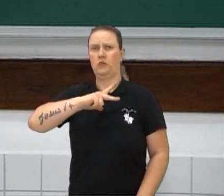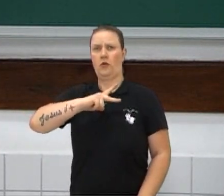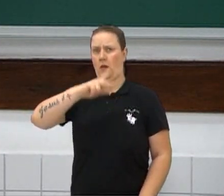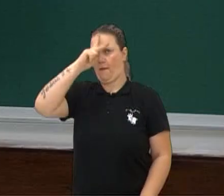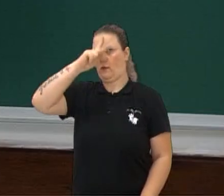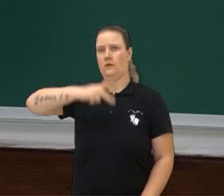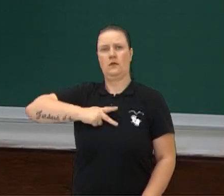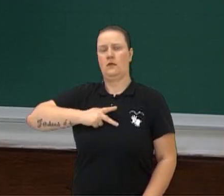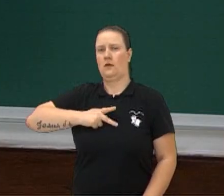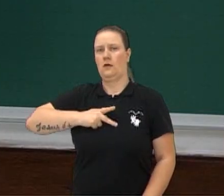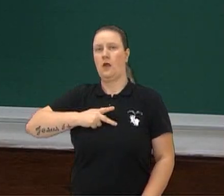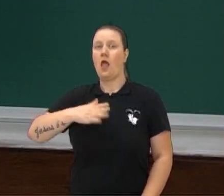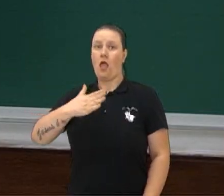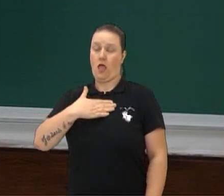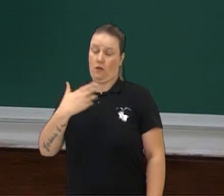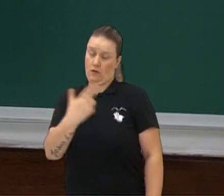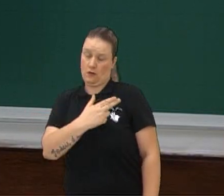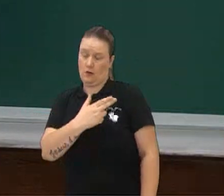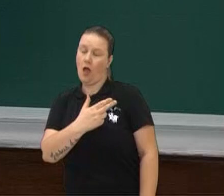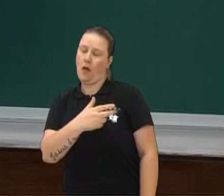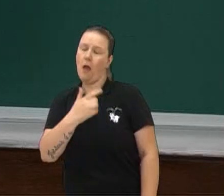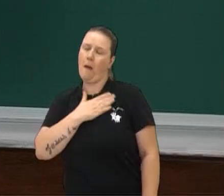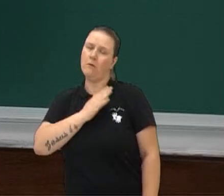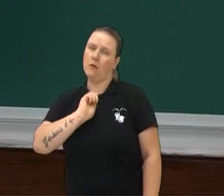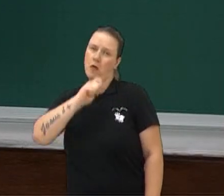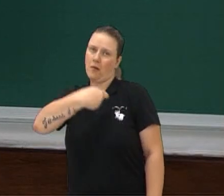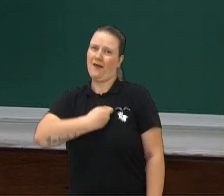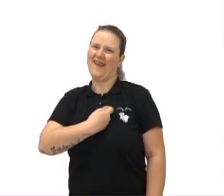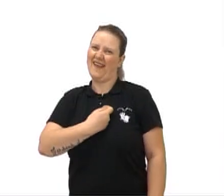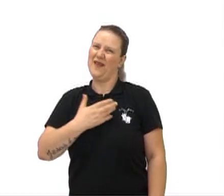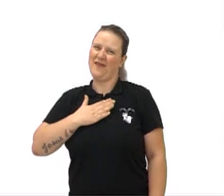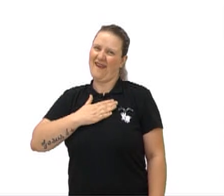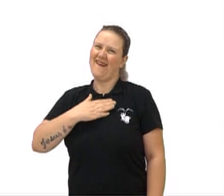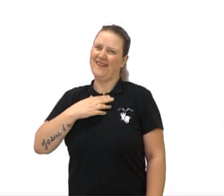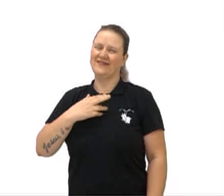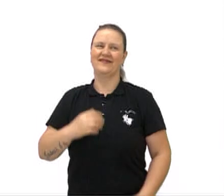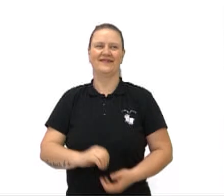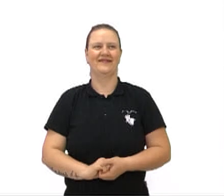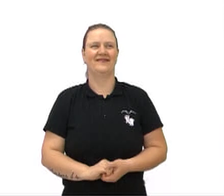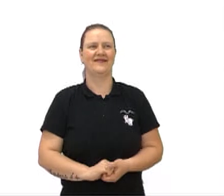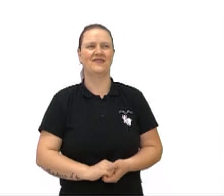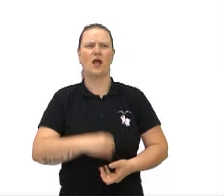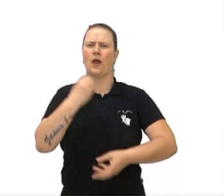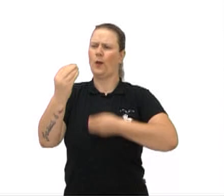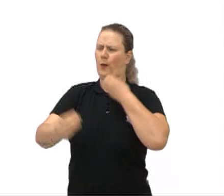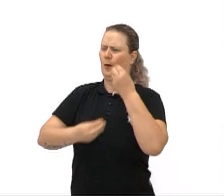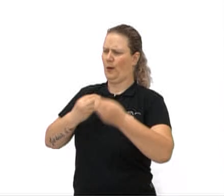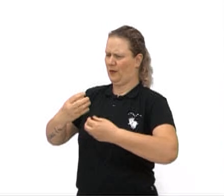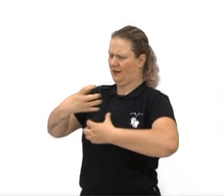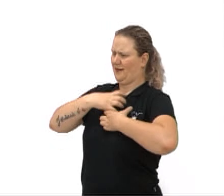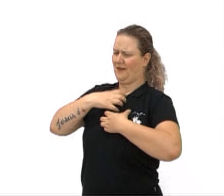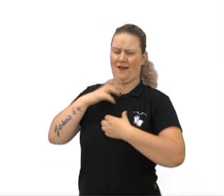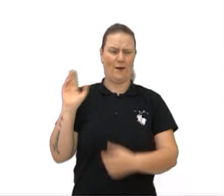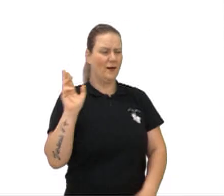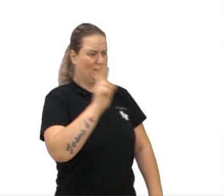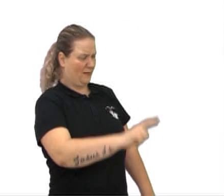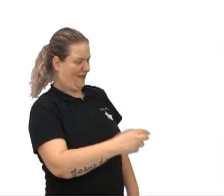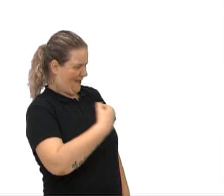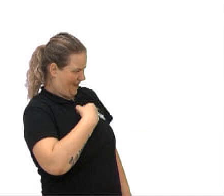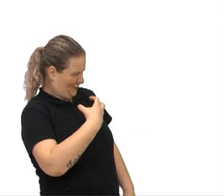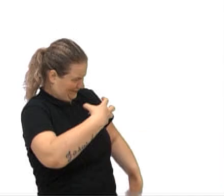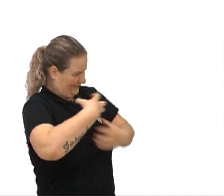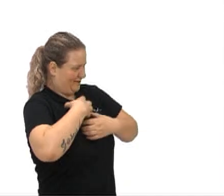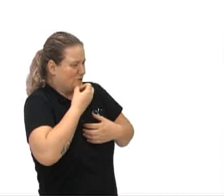responder sobre mim. Então, olá, como estás? Então, olá, como está? Eu respondo, olá, estou